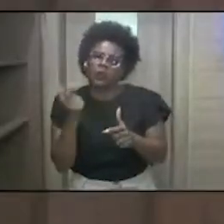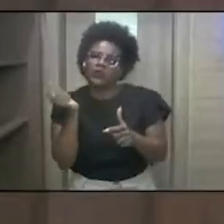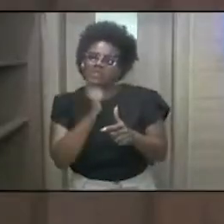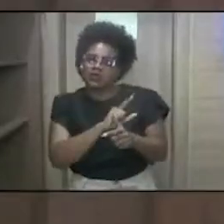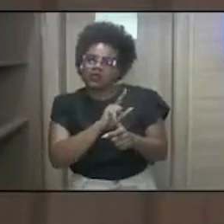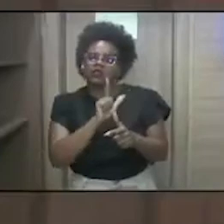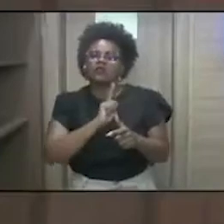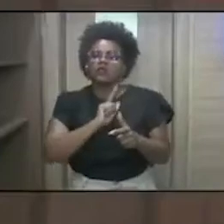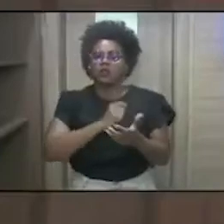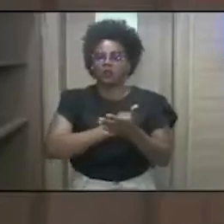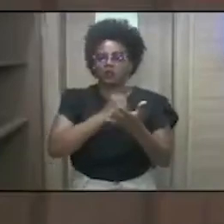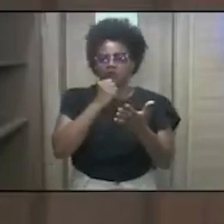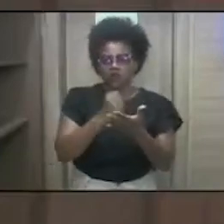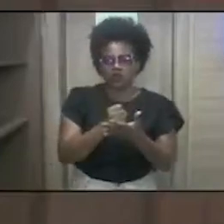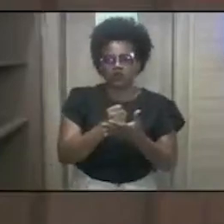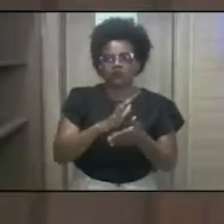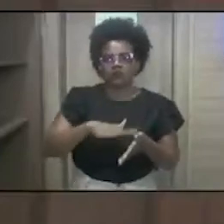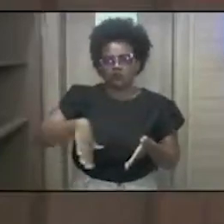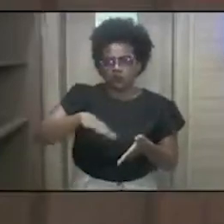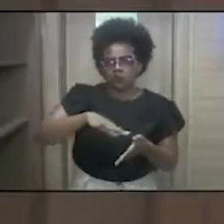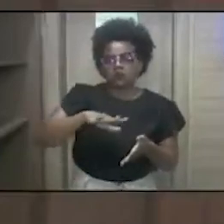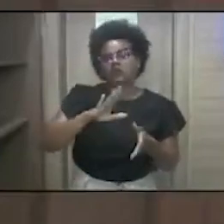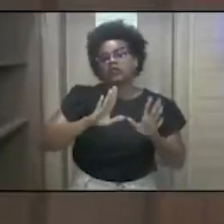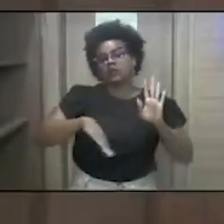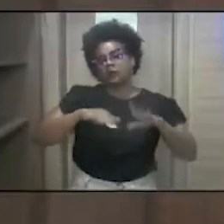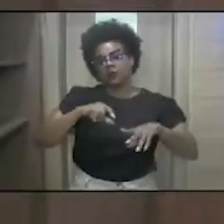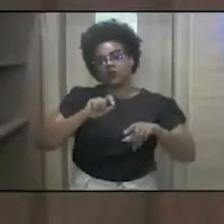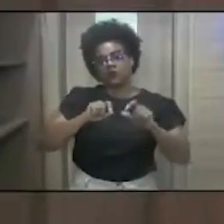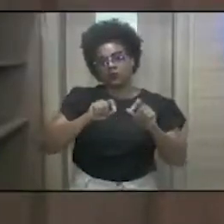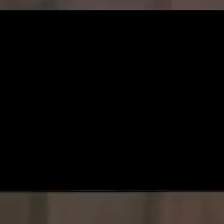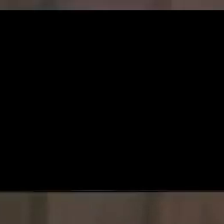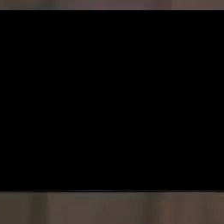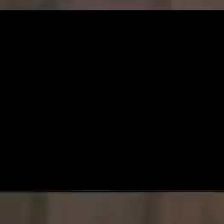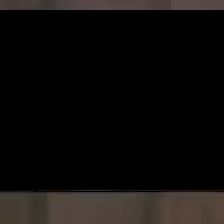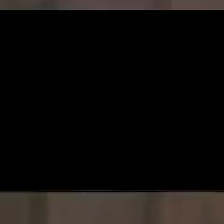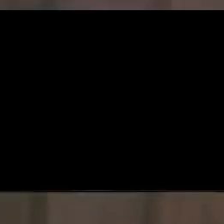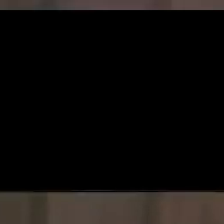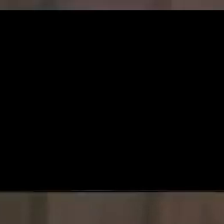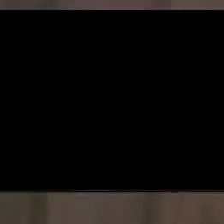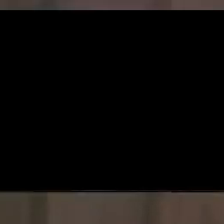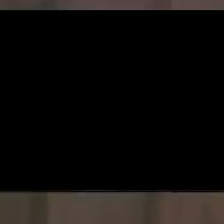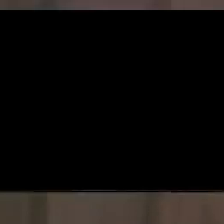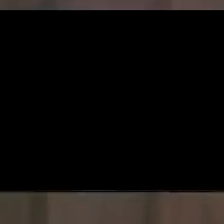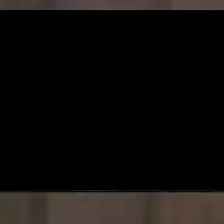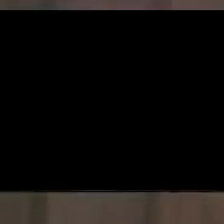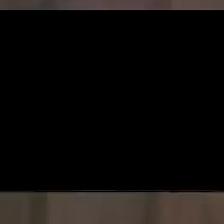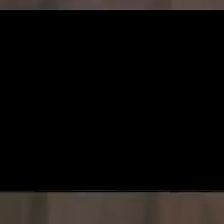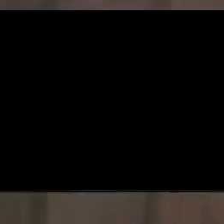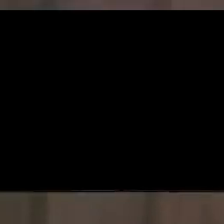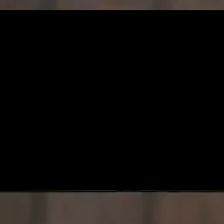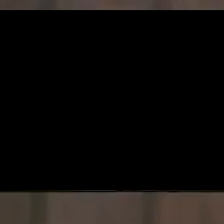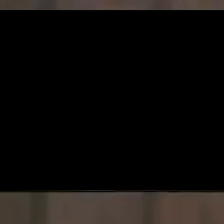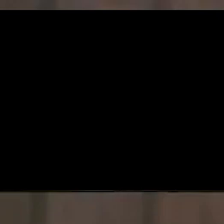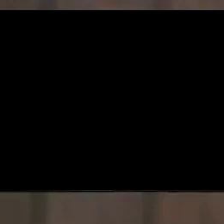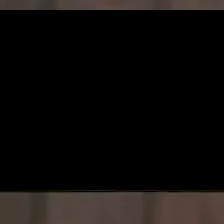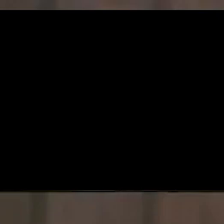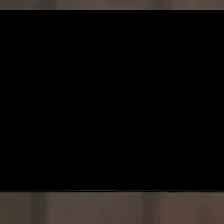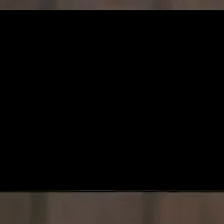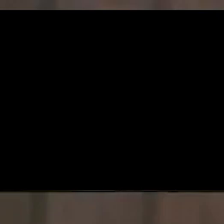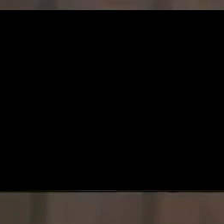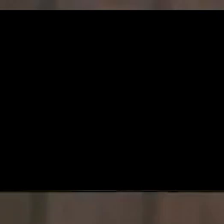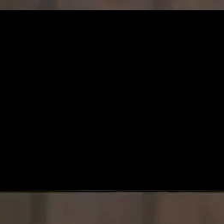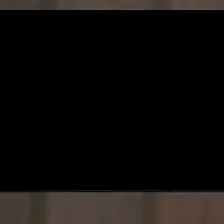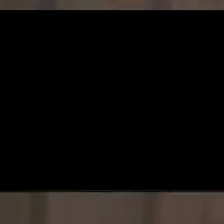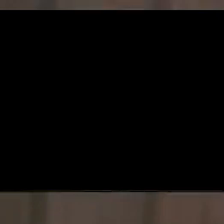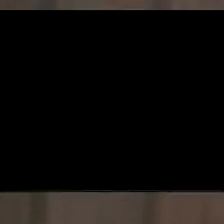pelos seus contratos nos municípios, mas que isso depende também da quantidade de contratos que eles conseguem manter e também do preço que